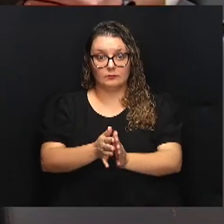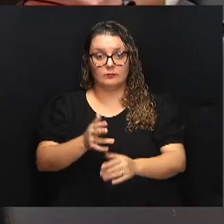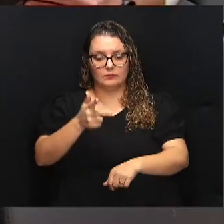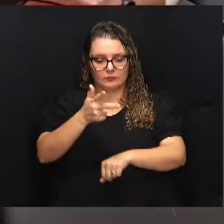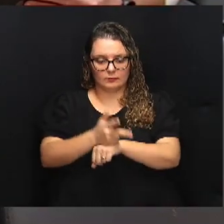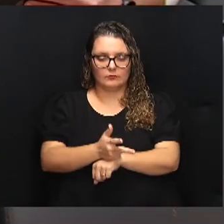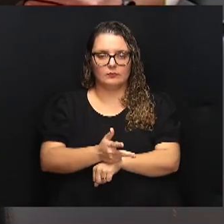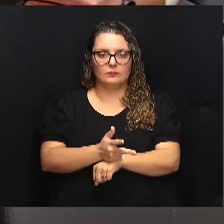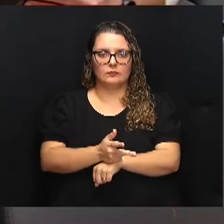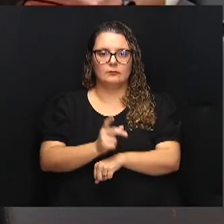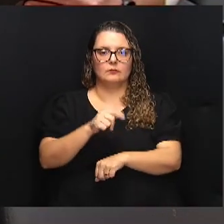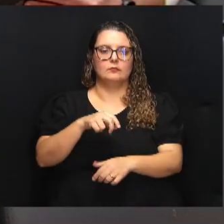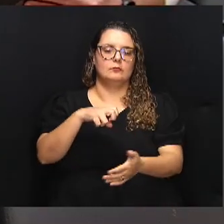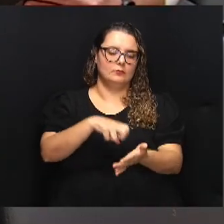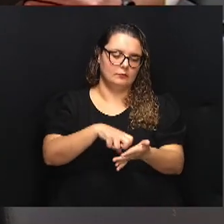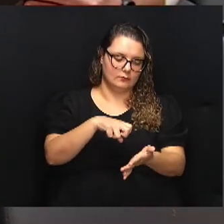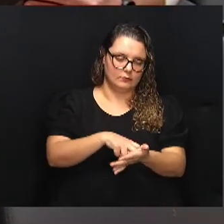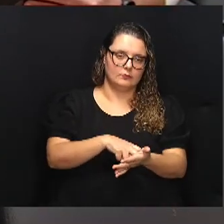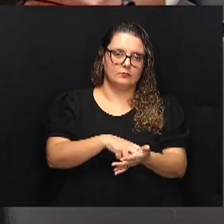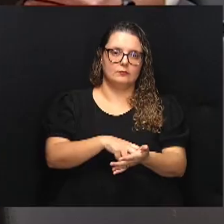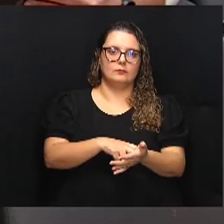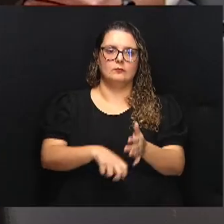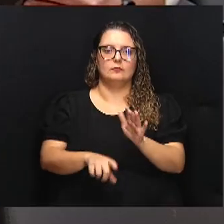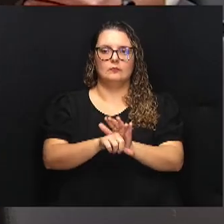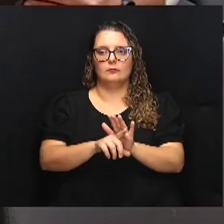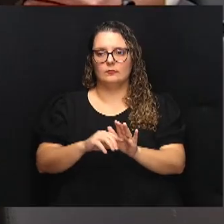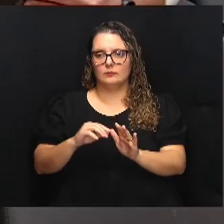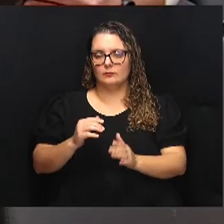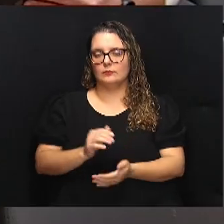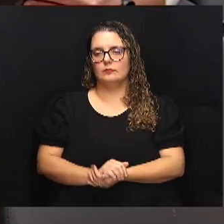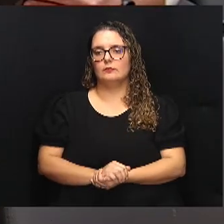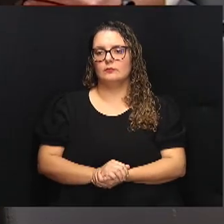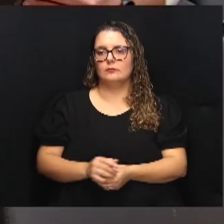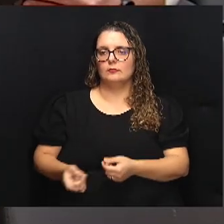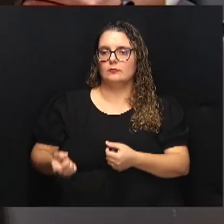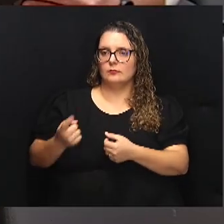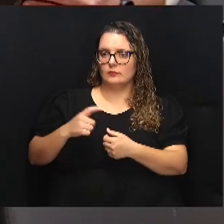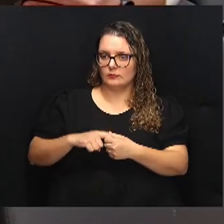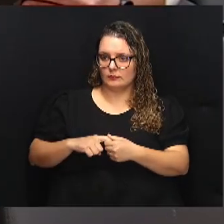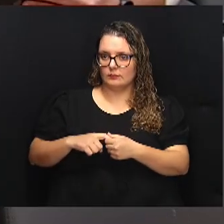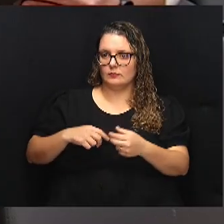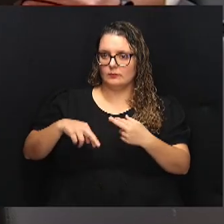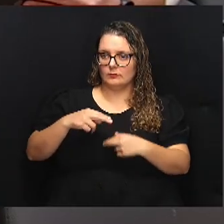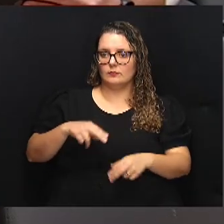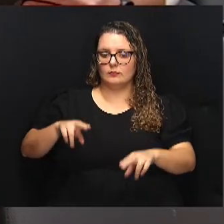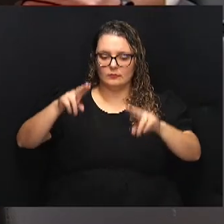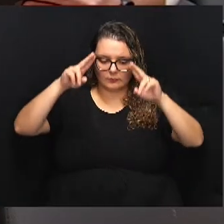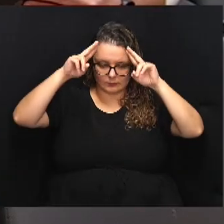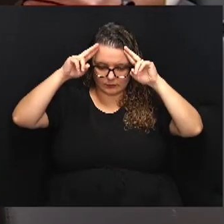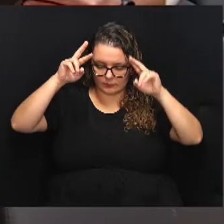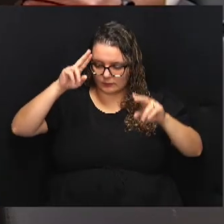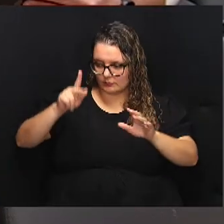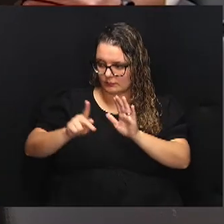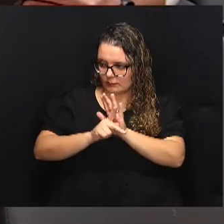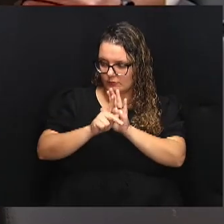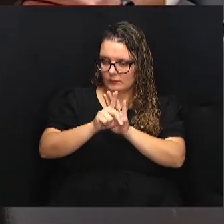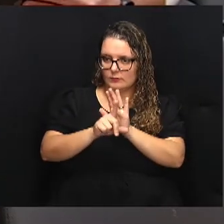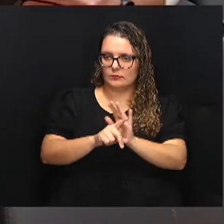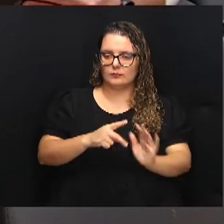filmado, vai ser penalizado no rigor da lei. Vereador, agora voltando, né, para a questão dos pitbulls, né? O senhor tem um projeto de lei aqui, o